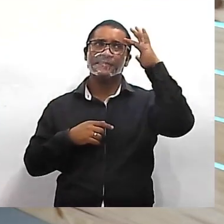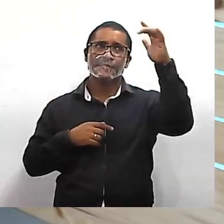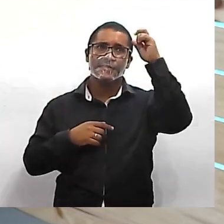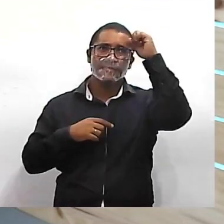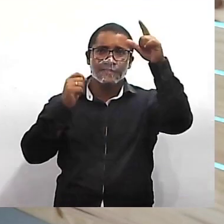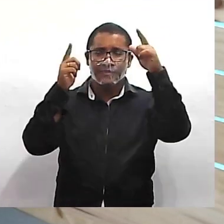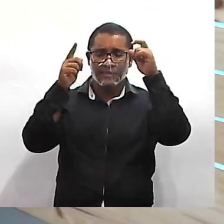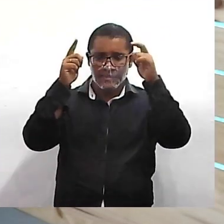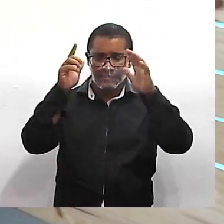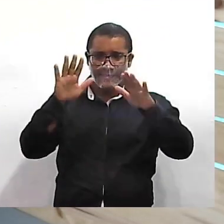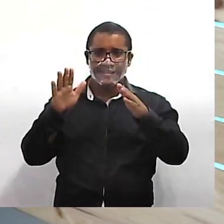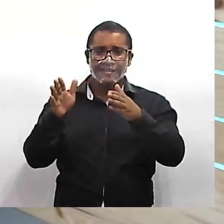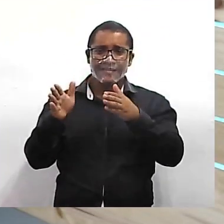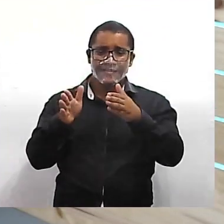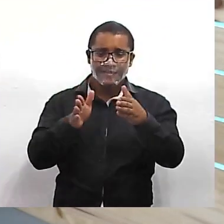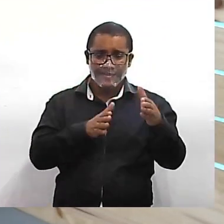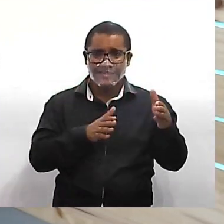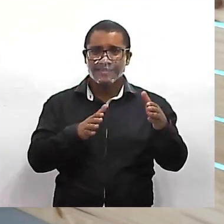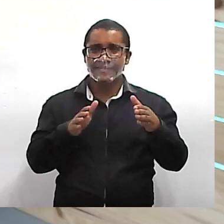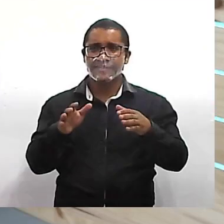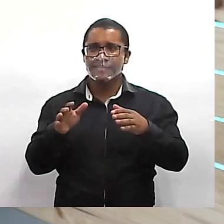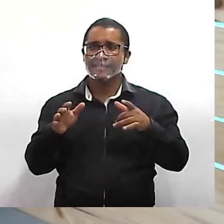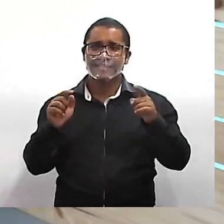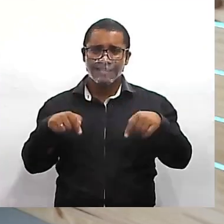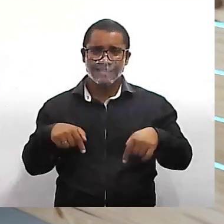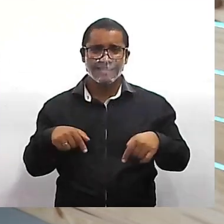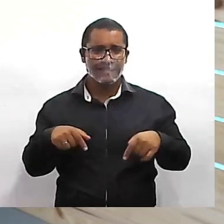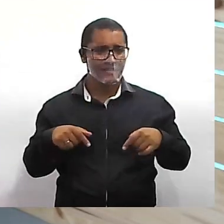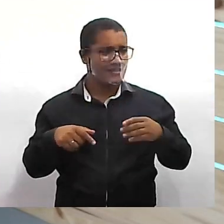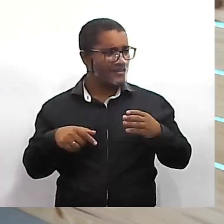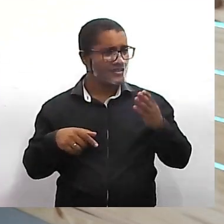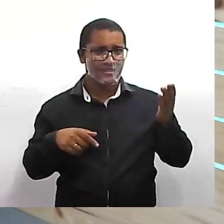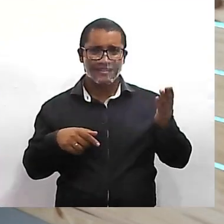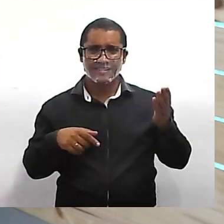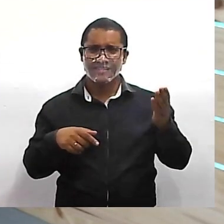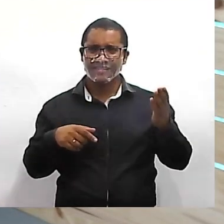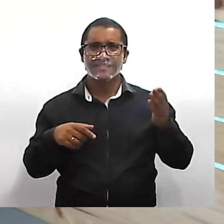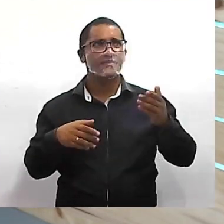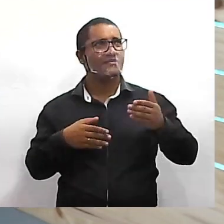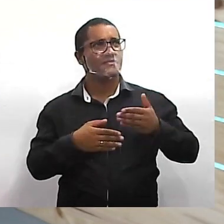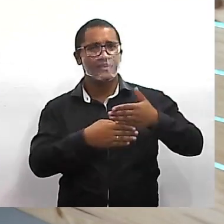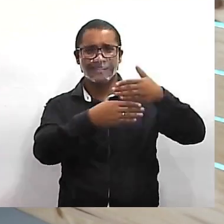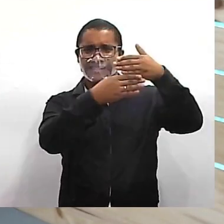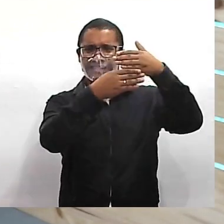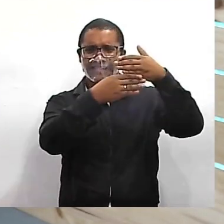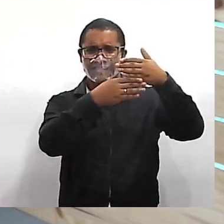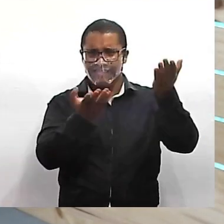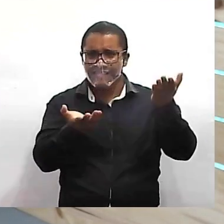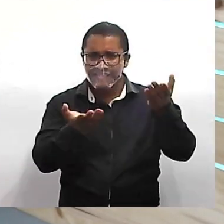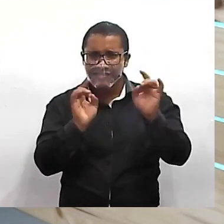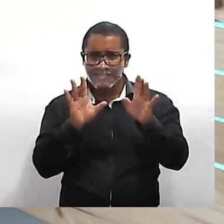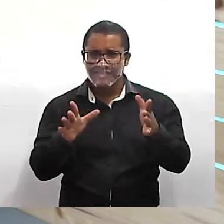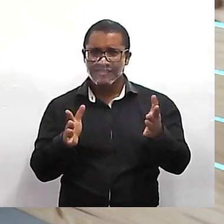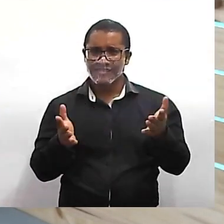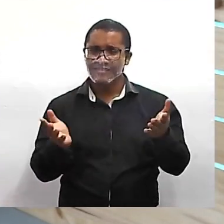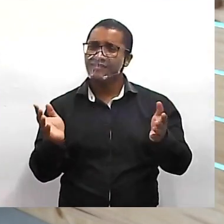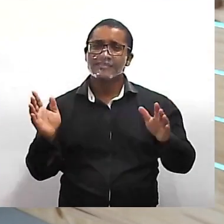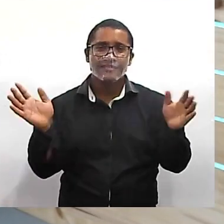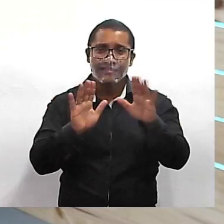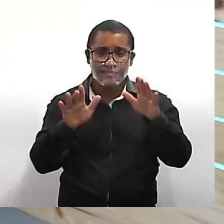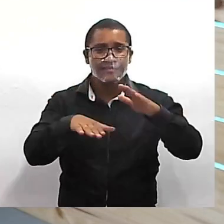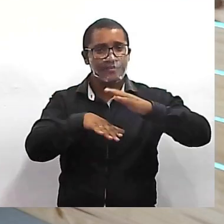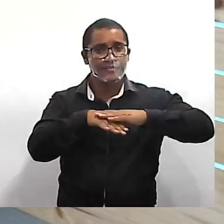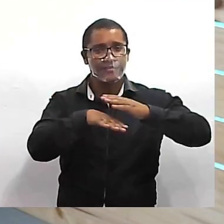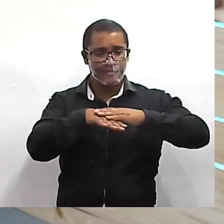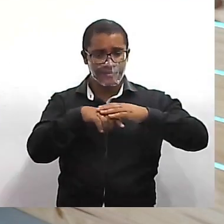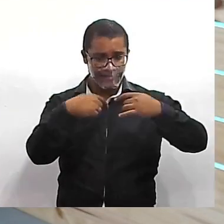gente. A organização não é isso aqui, não é a parede, não é o cimento. A organização somos nós,